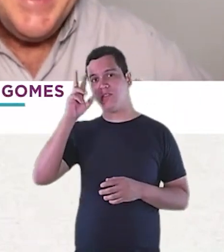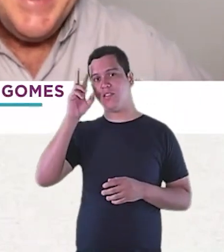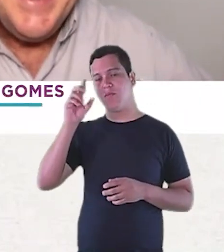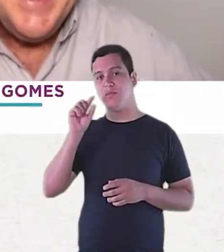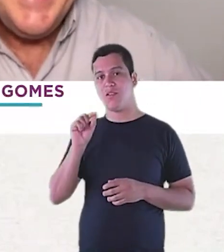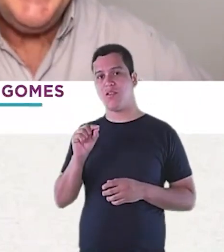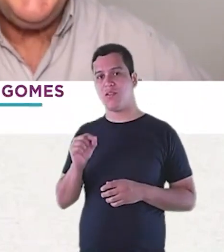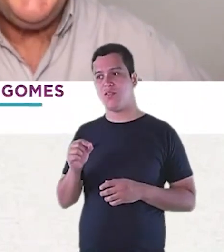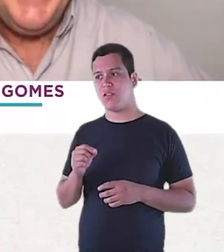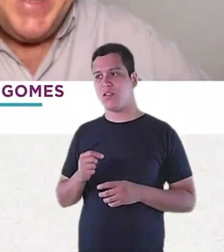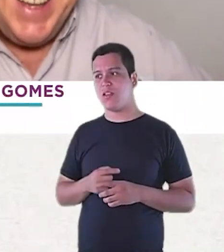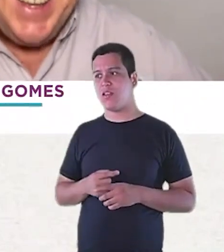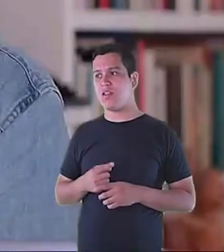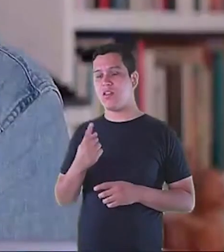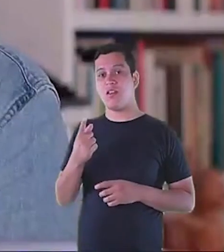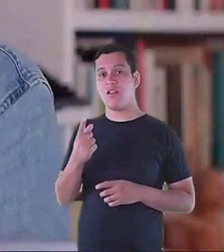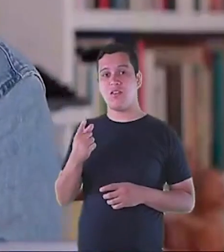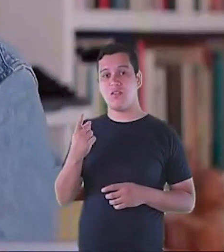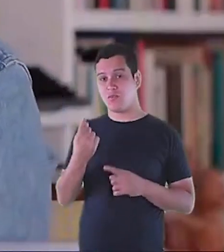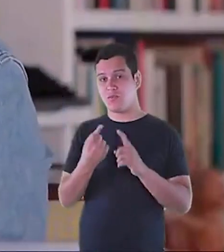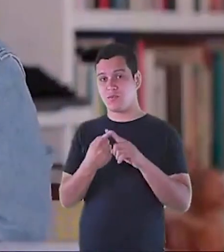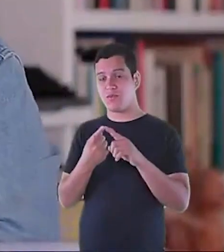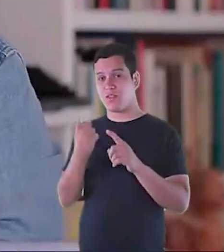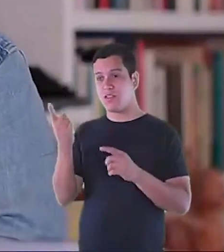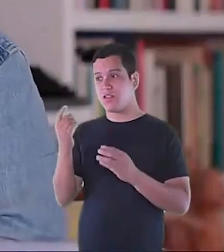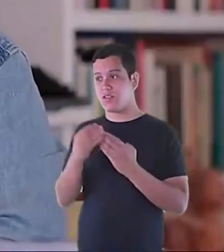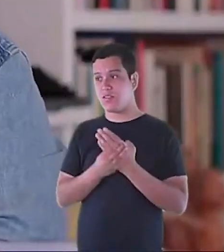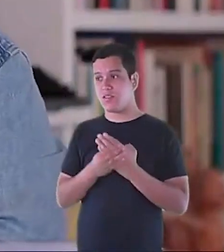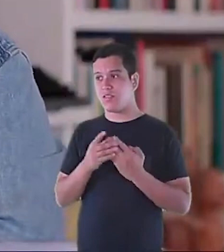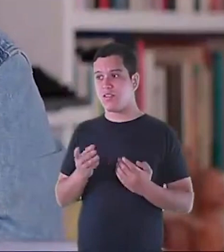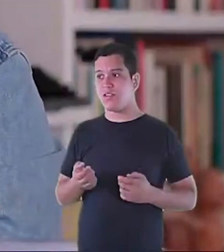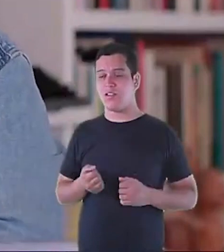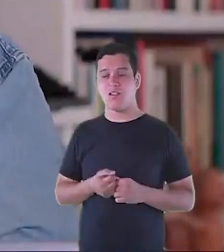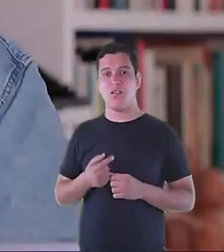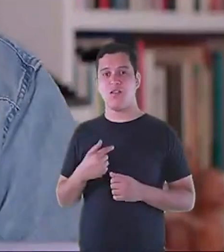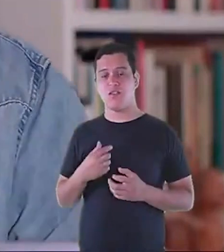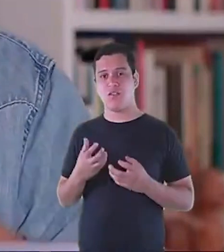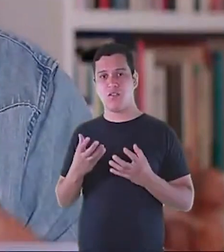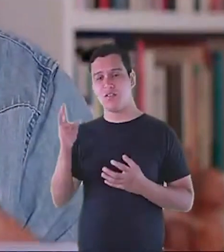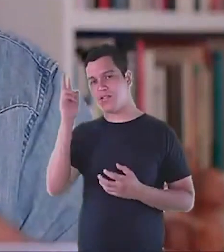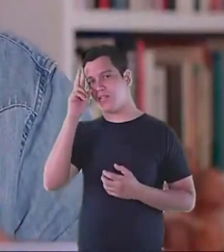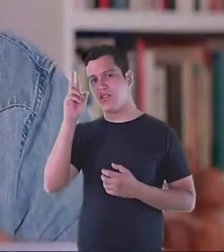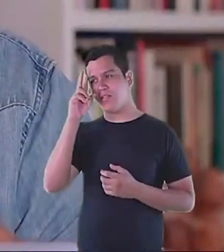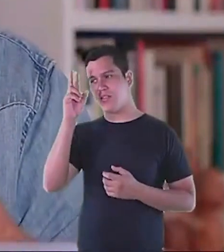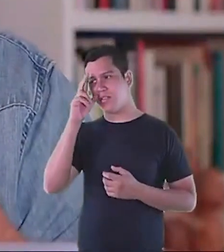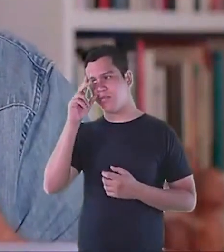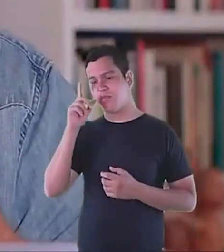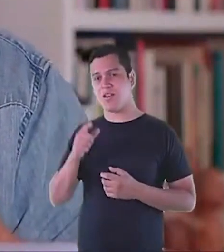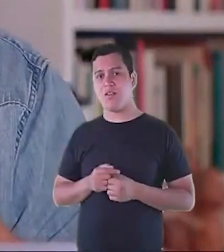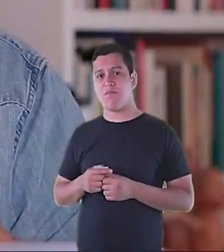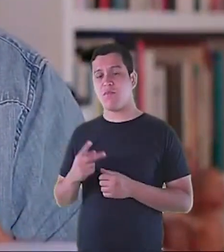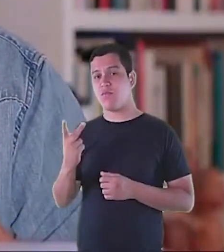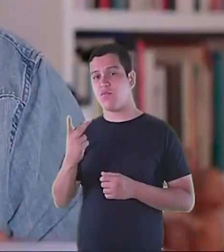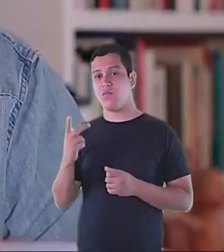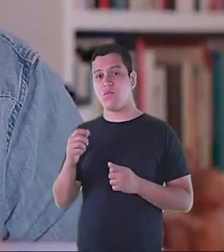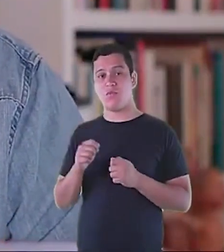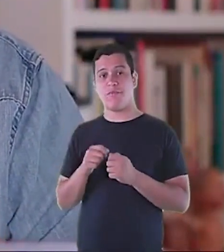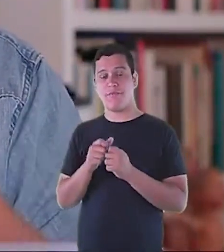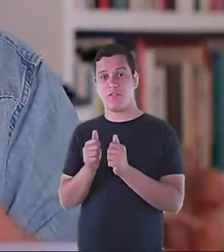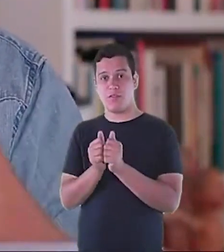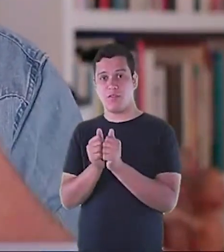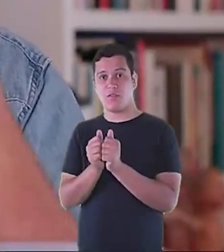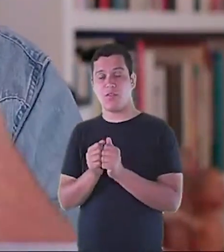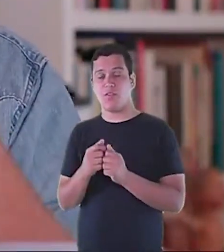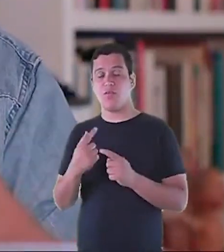enciclopédia negra, que a Lília, né, o Flávio e o Jaime fizeram, pelo motivo que eu desconhecia.